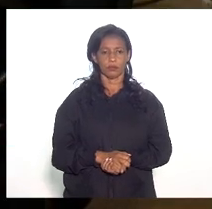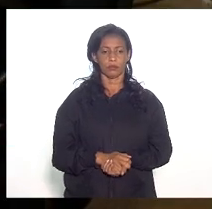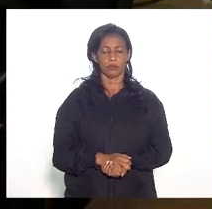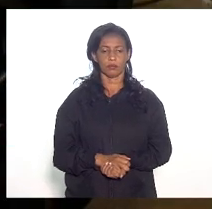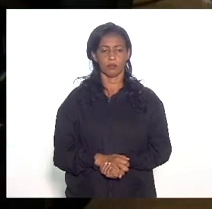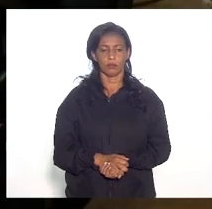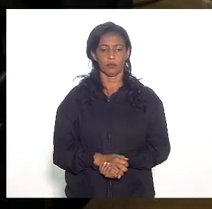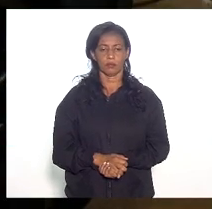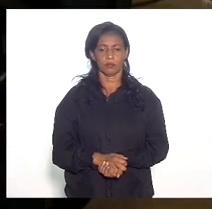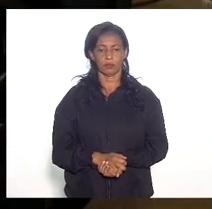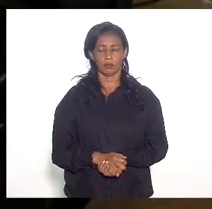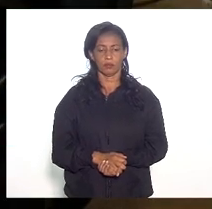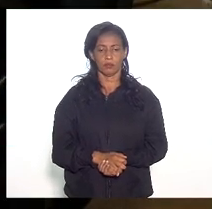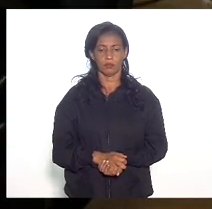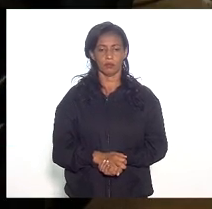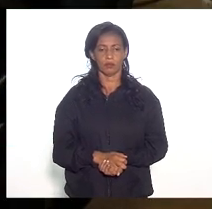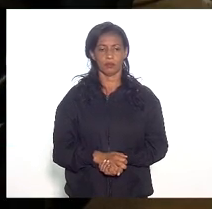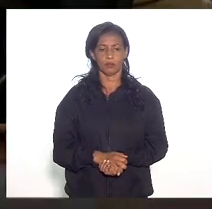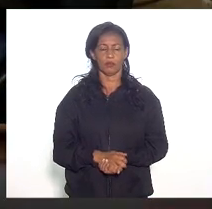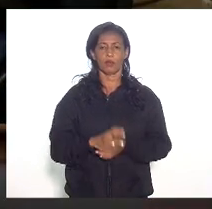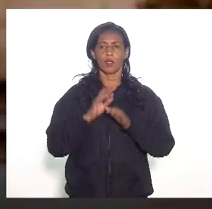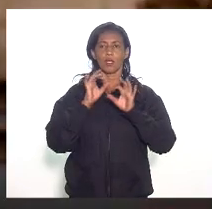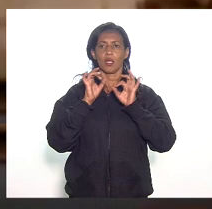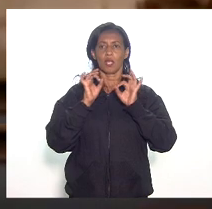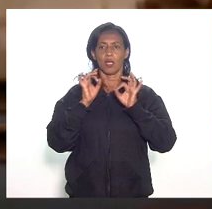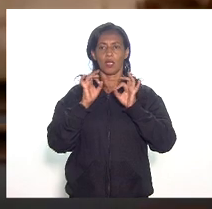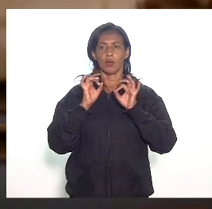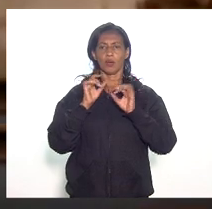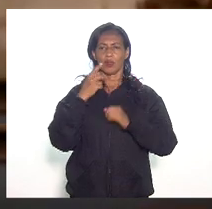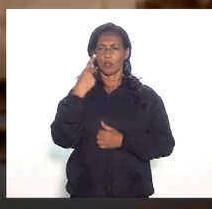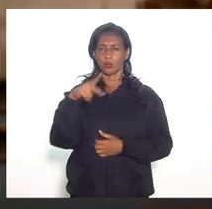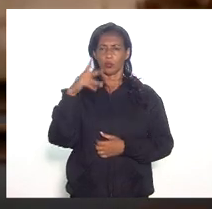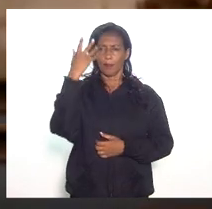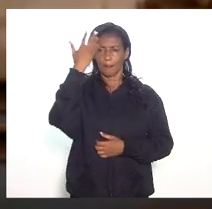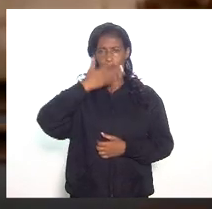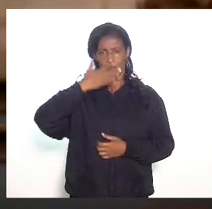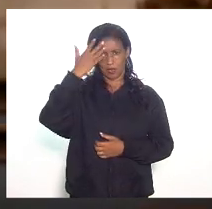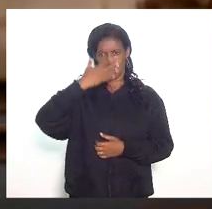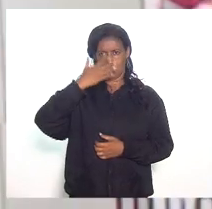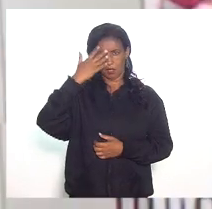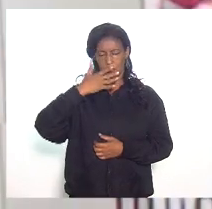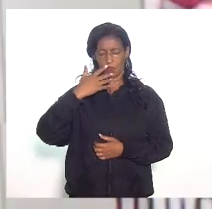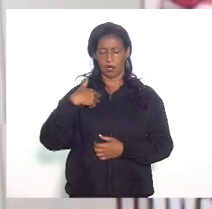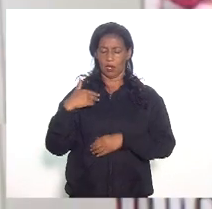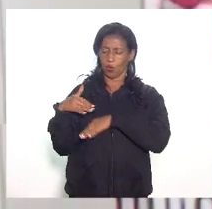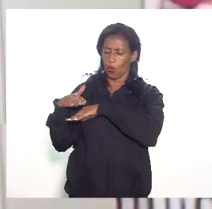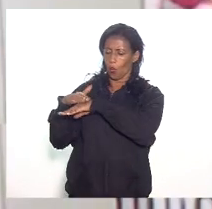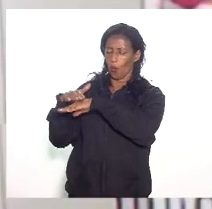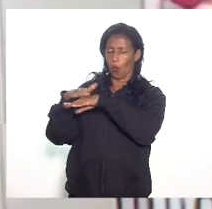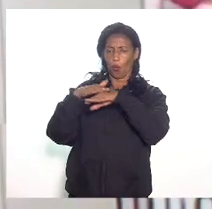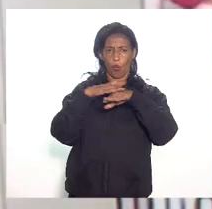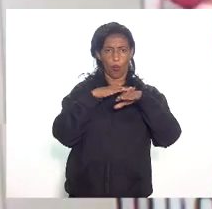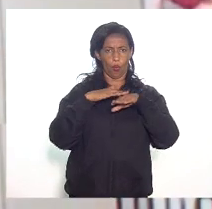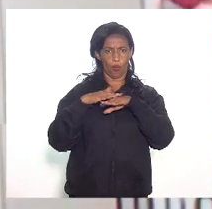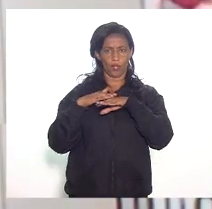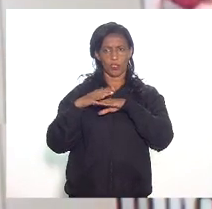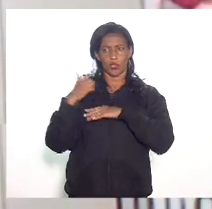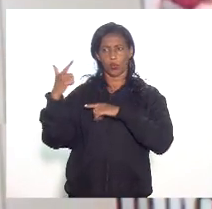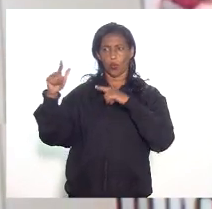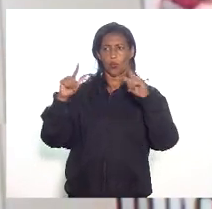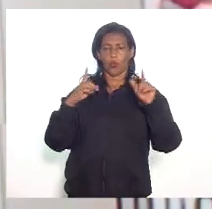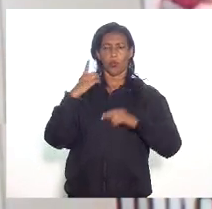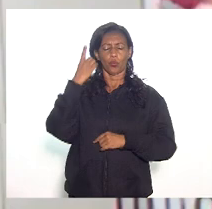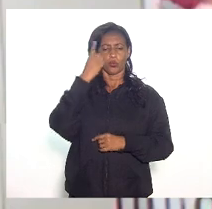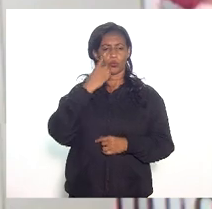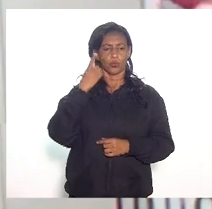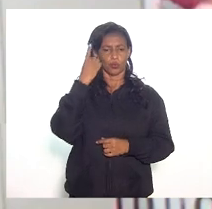sua presença que é uma sugestão na verdade conversei com alguns outros deputados pra consultar a vossa excelência pra vossa excelência pensar